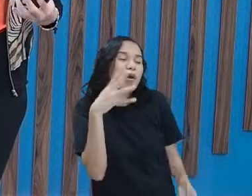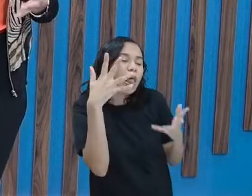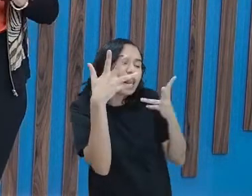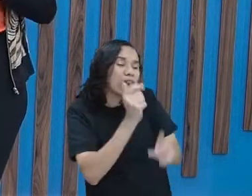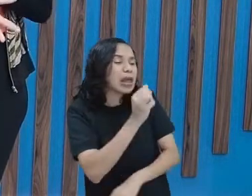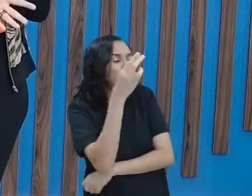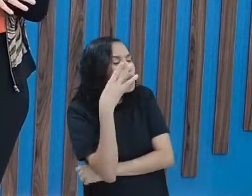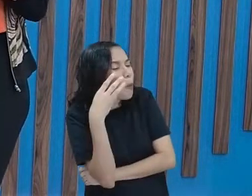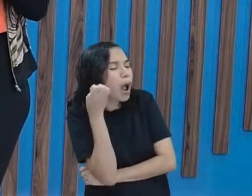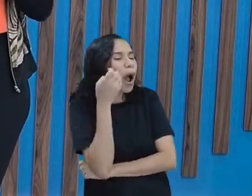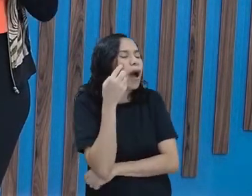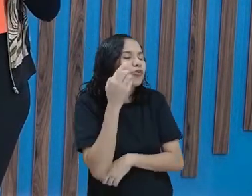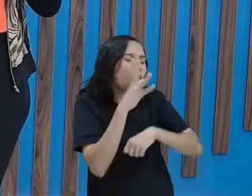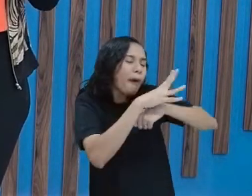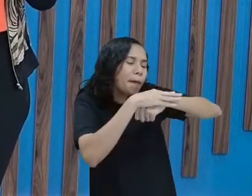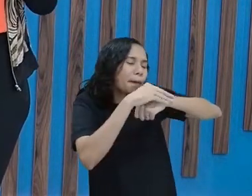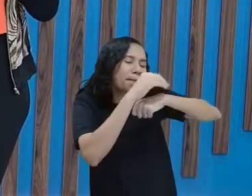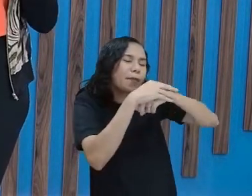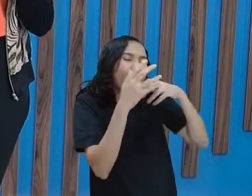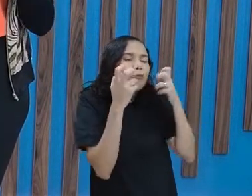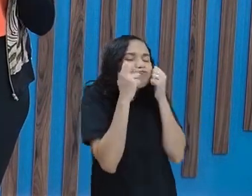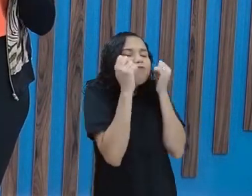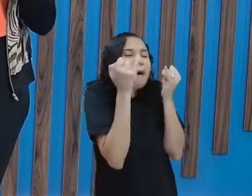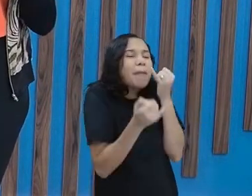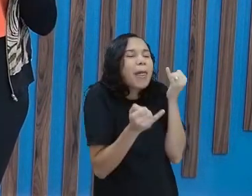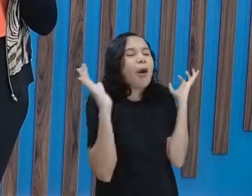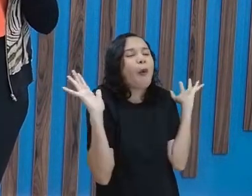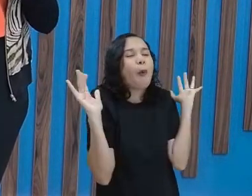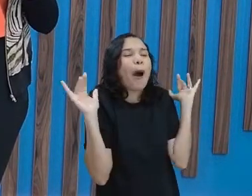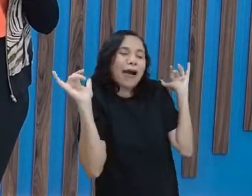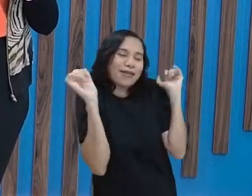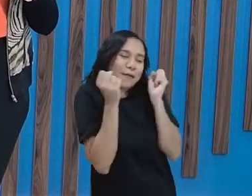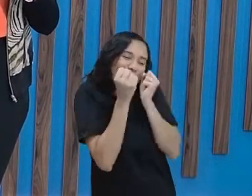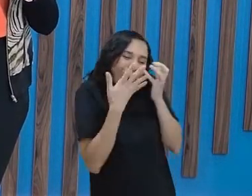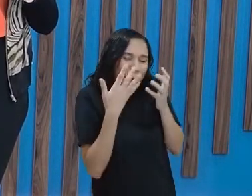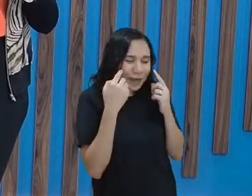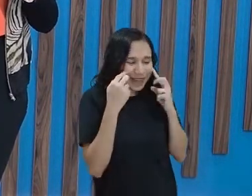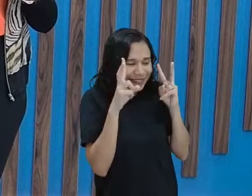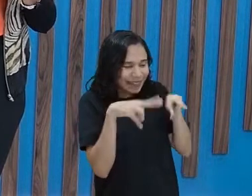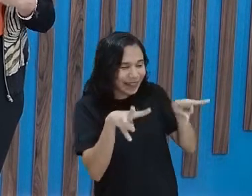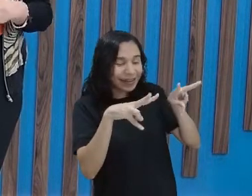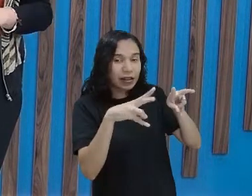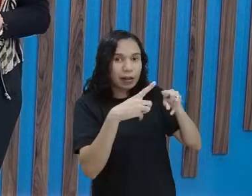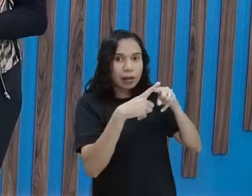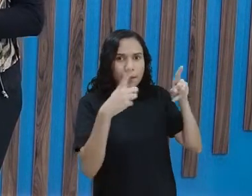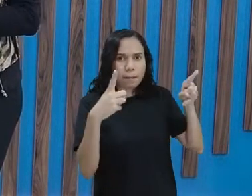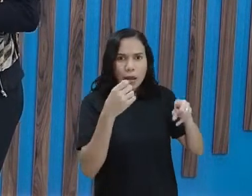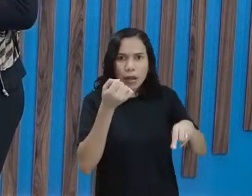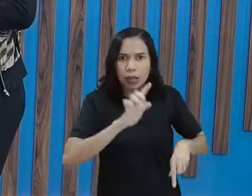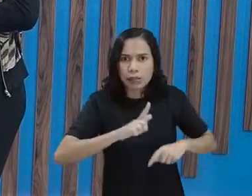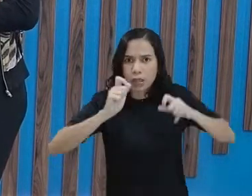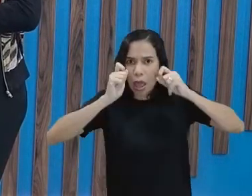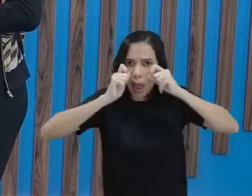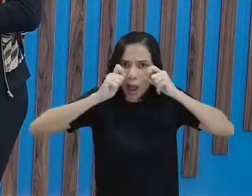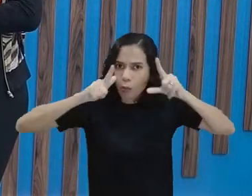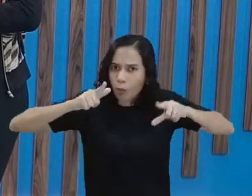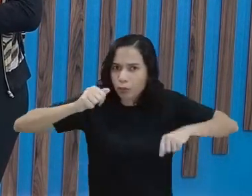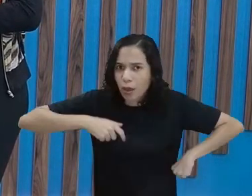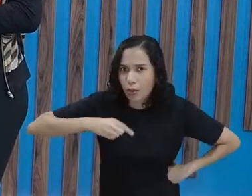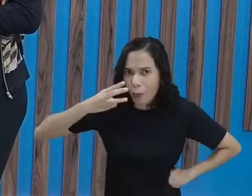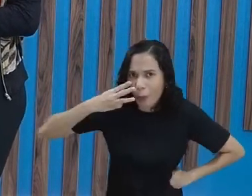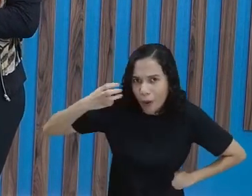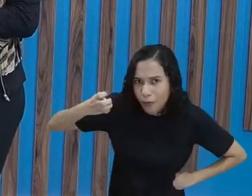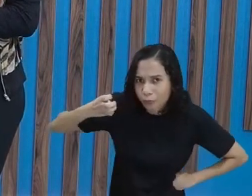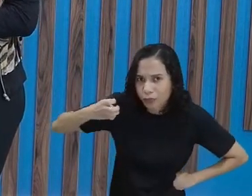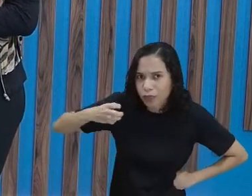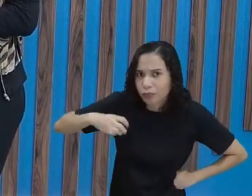lindo, pelo macio, carinha de anjinho. Olha só. Só que se esse gato tivesse acordado,